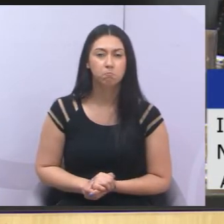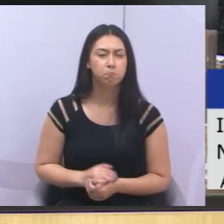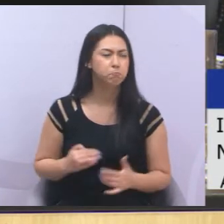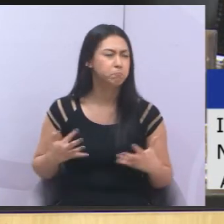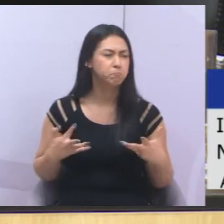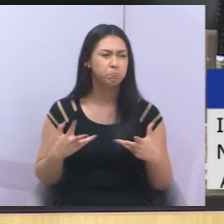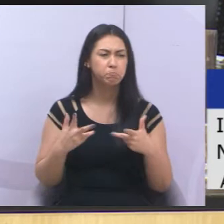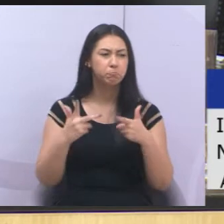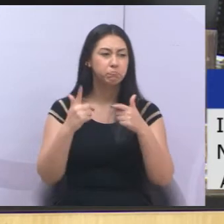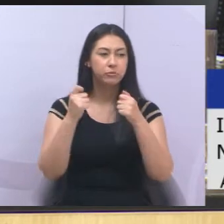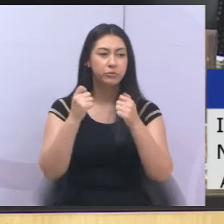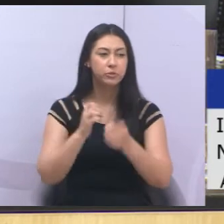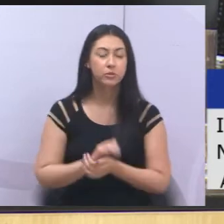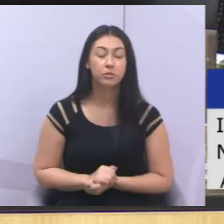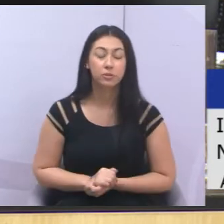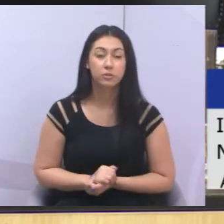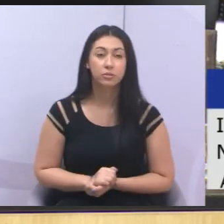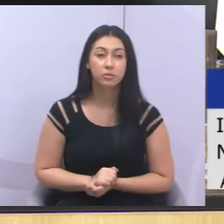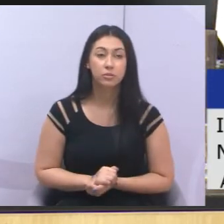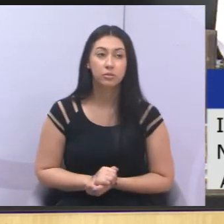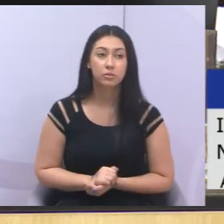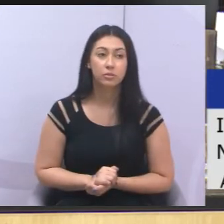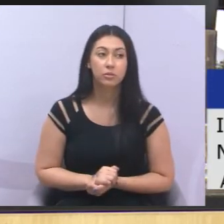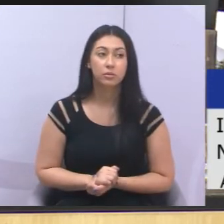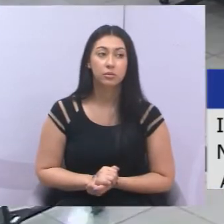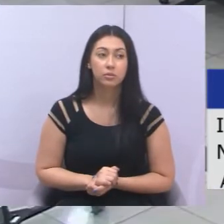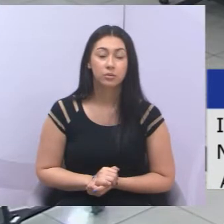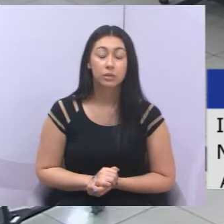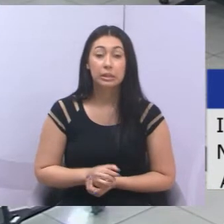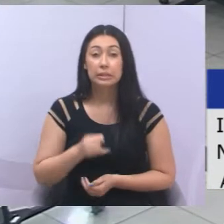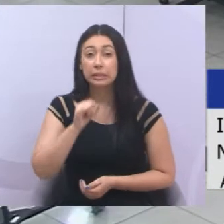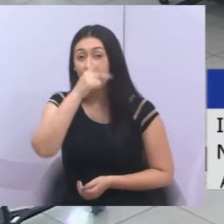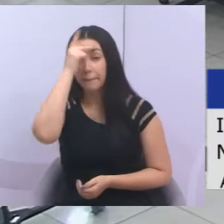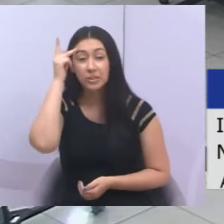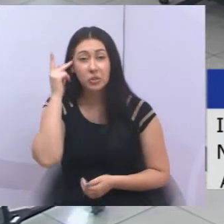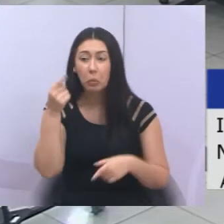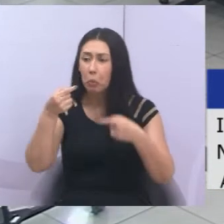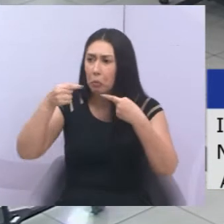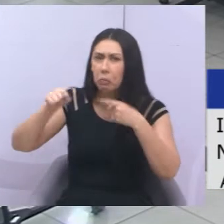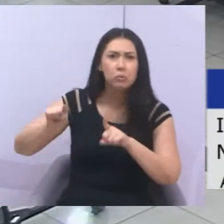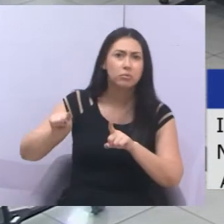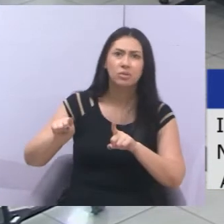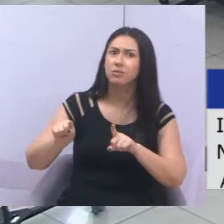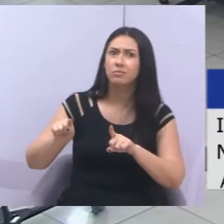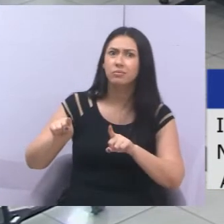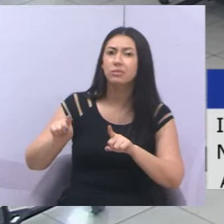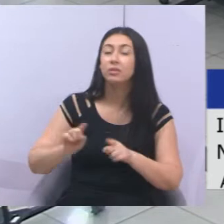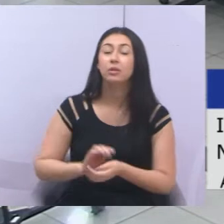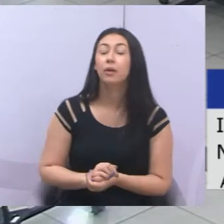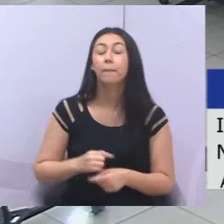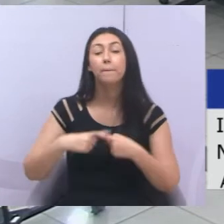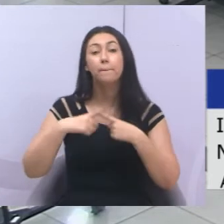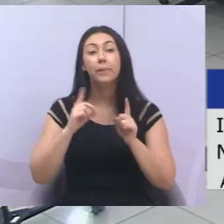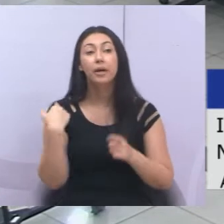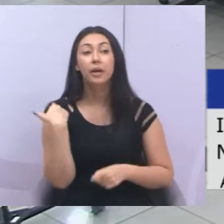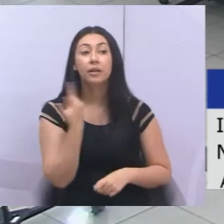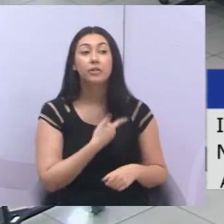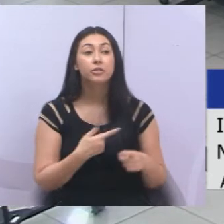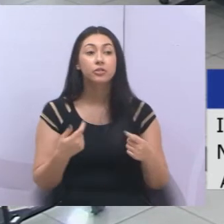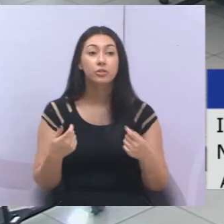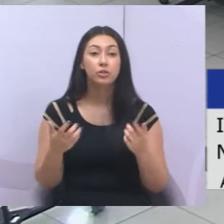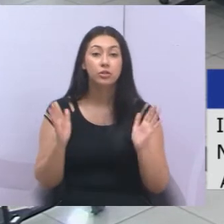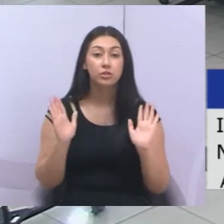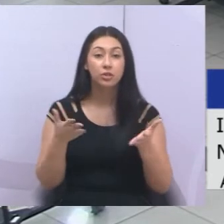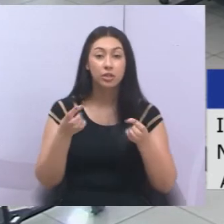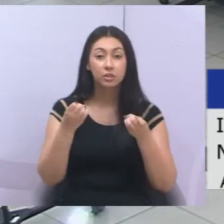fenomenal, essa é a palavra. Então, uma crítica desse vereador, àqueles que o criticaram. No entanto, a gente precisa, na sessão passada, a gente falou